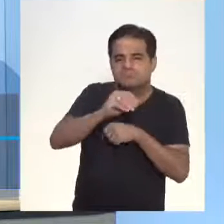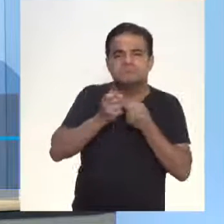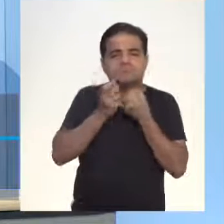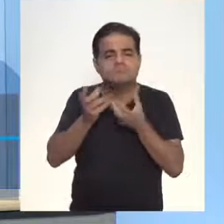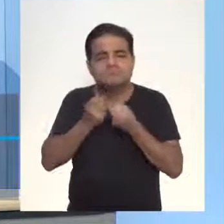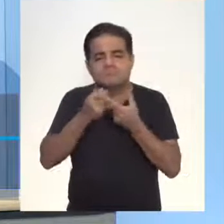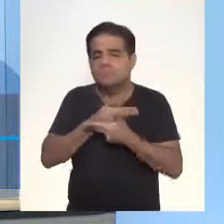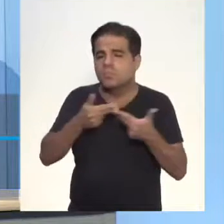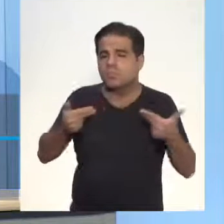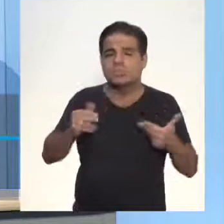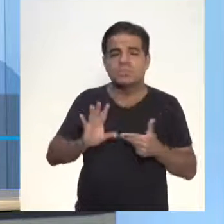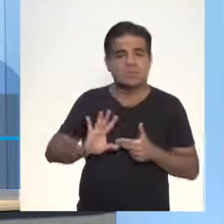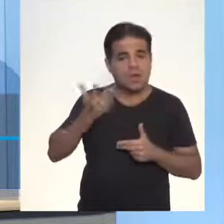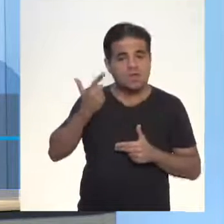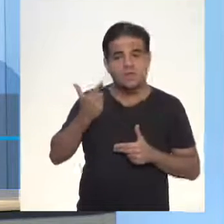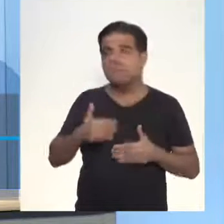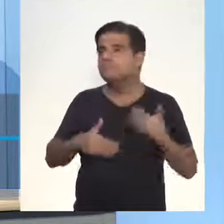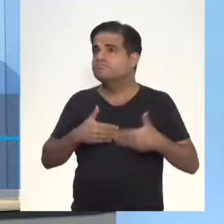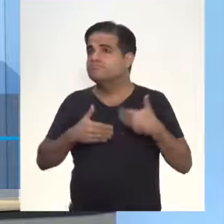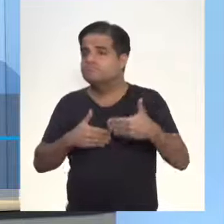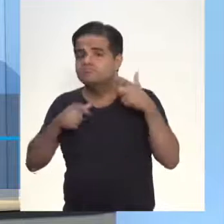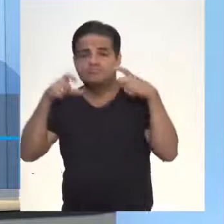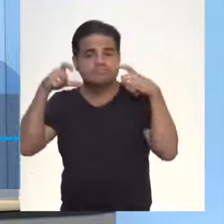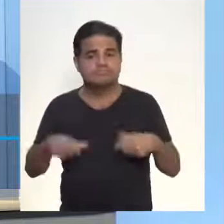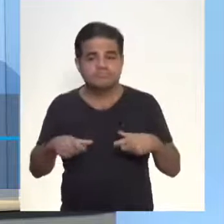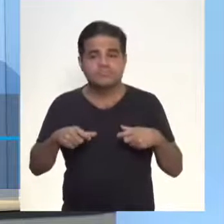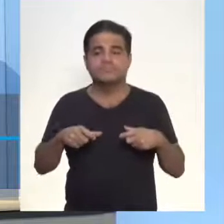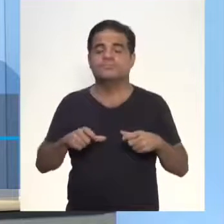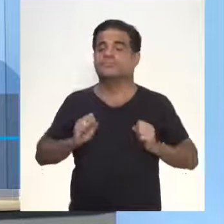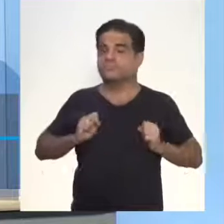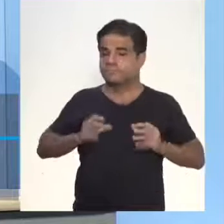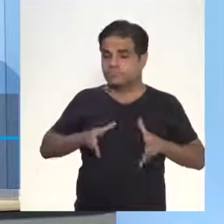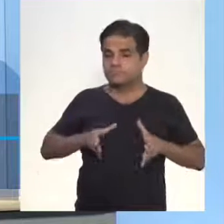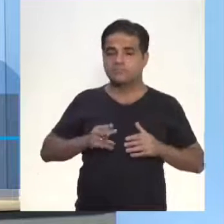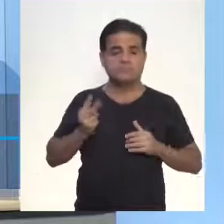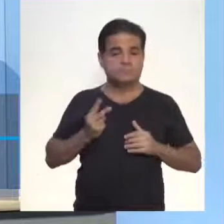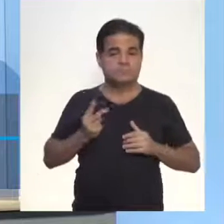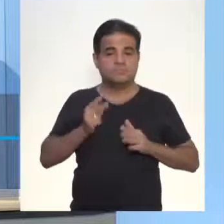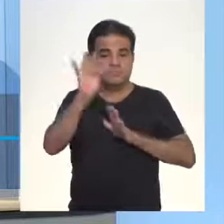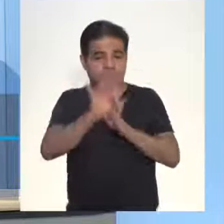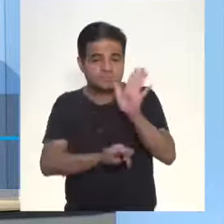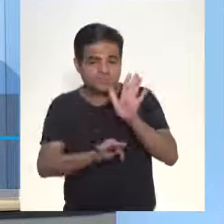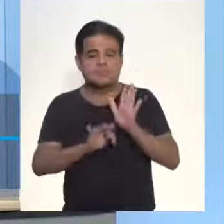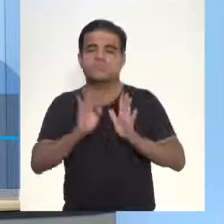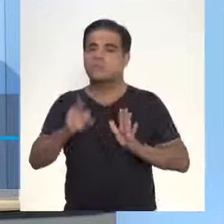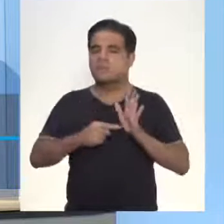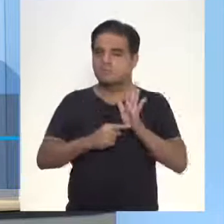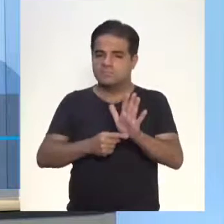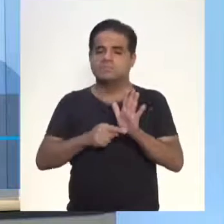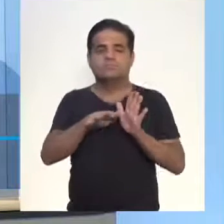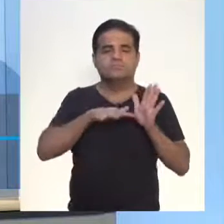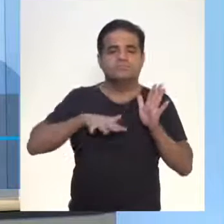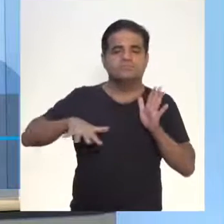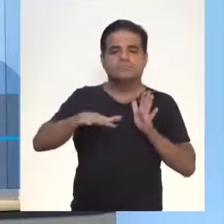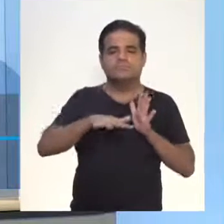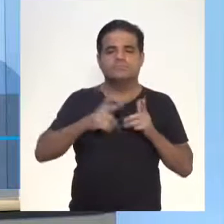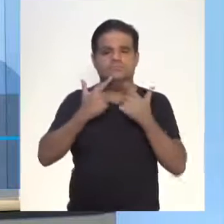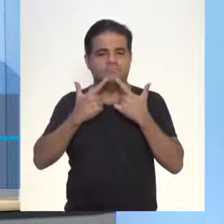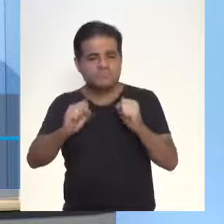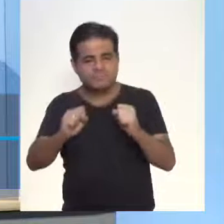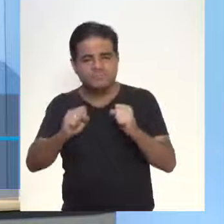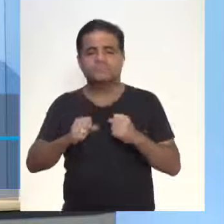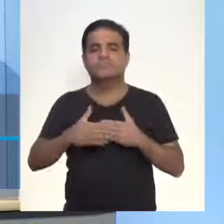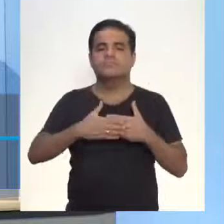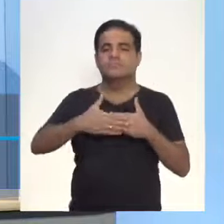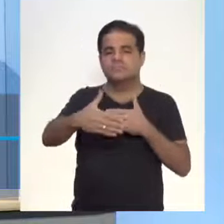algo estava acontecendo em um determinado local. Já o segundo texto, ele já é a parte já literária, né? Um texto